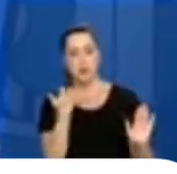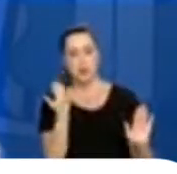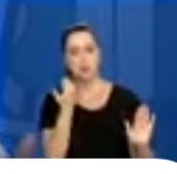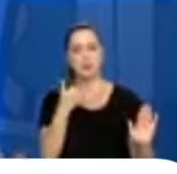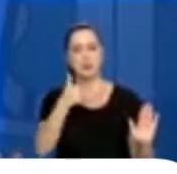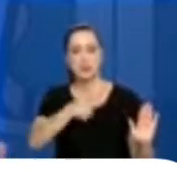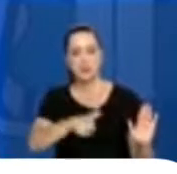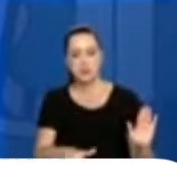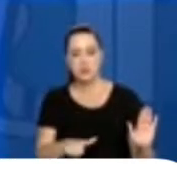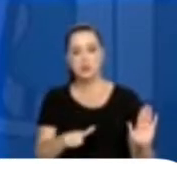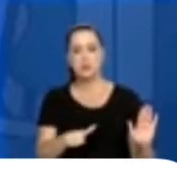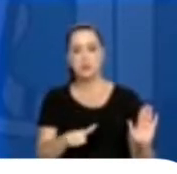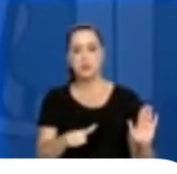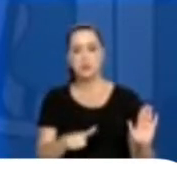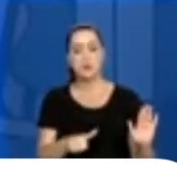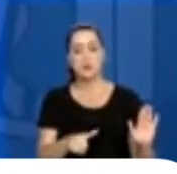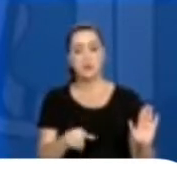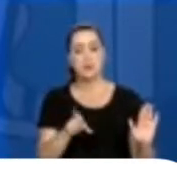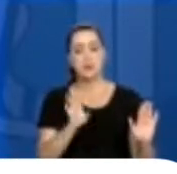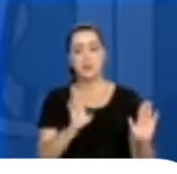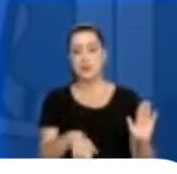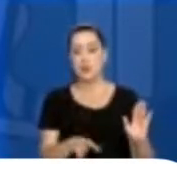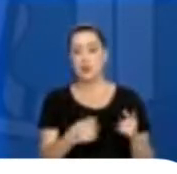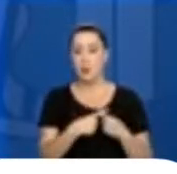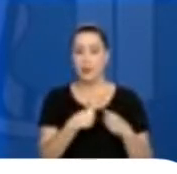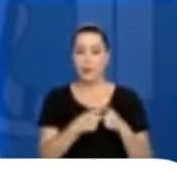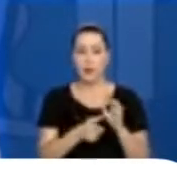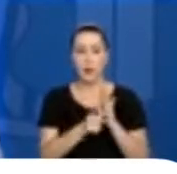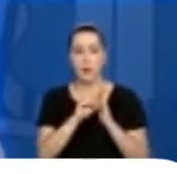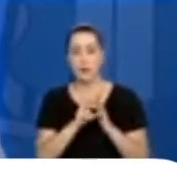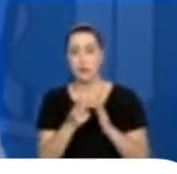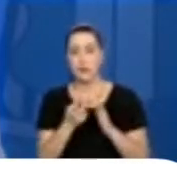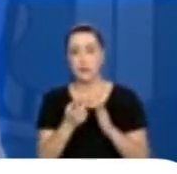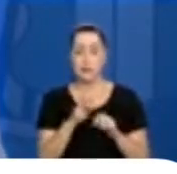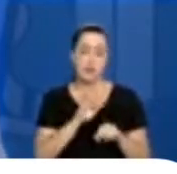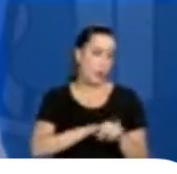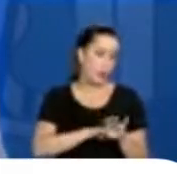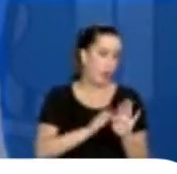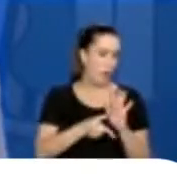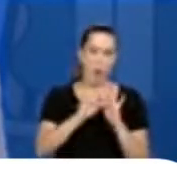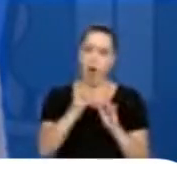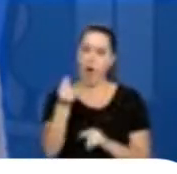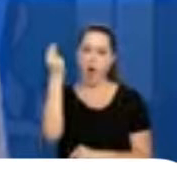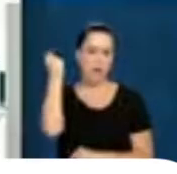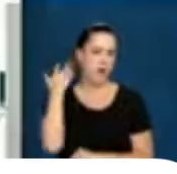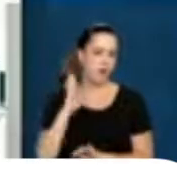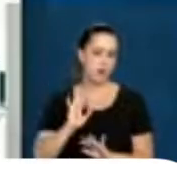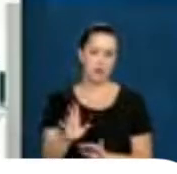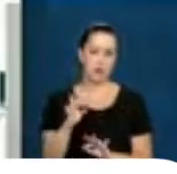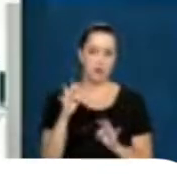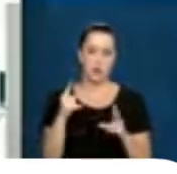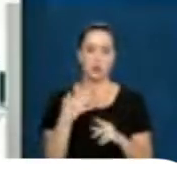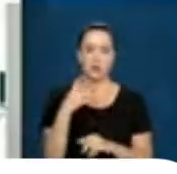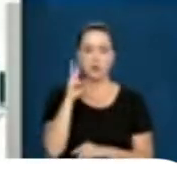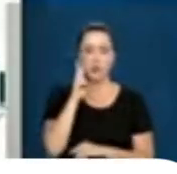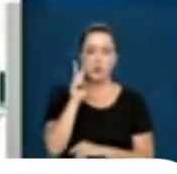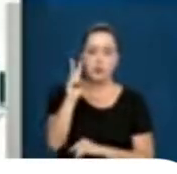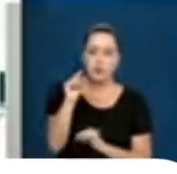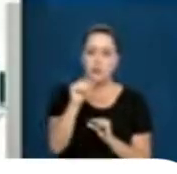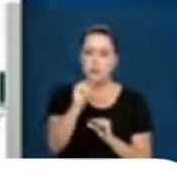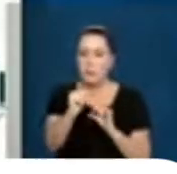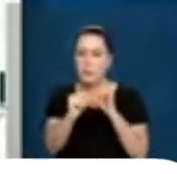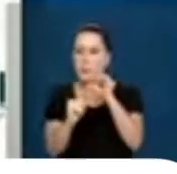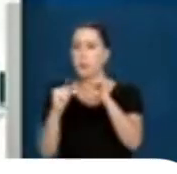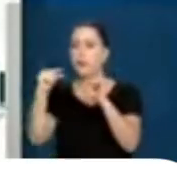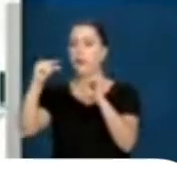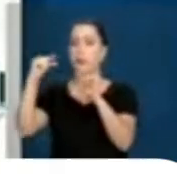estão sendo encerrados. São óbitos que ocorreram em momentos distintos, então, todas aquelas pontinhas mais escuras são